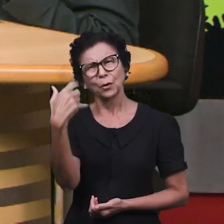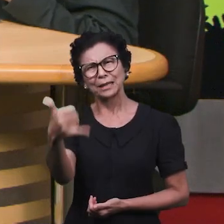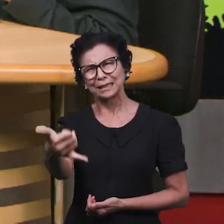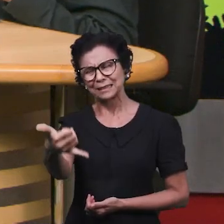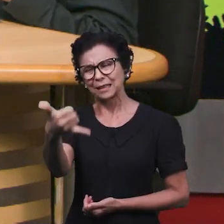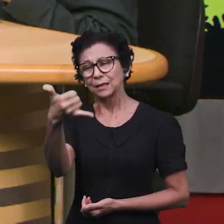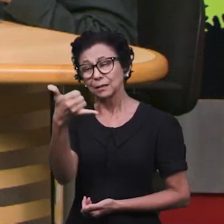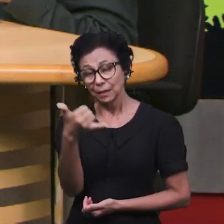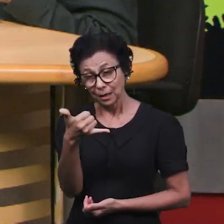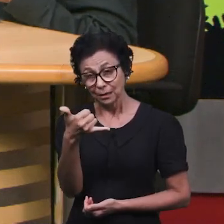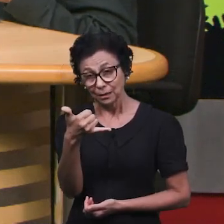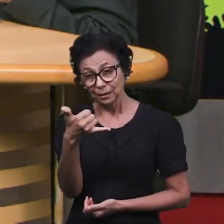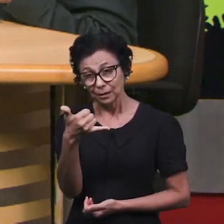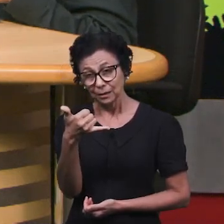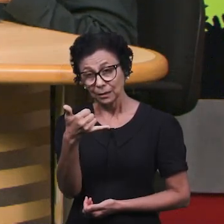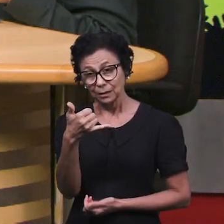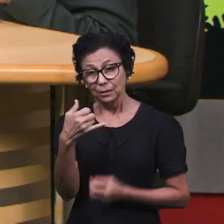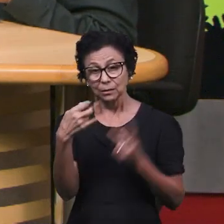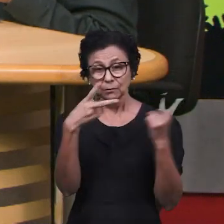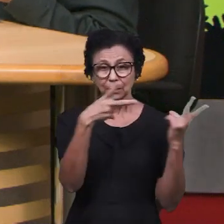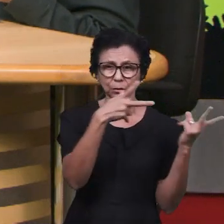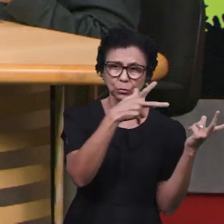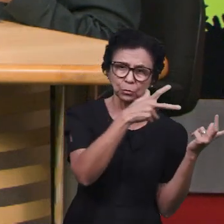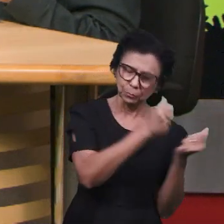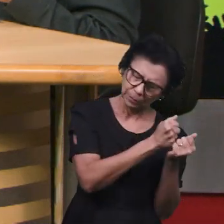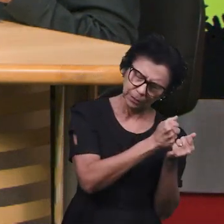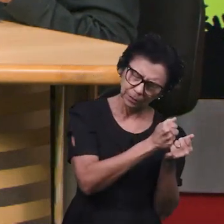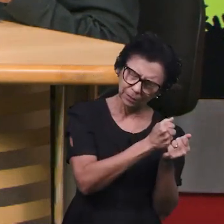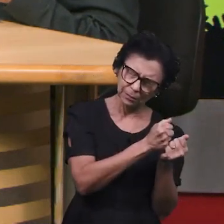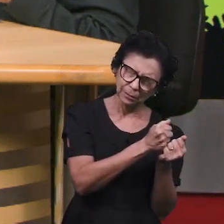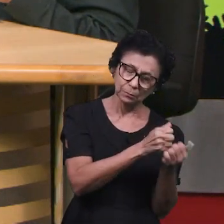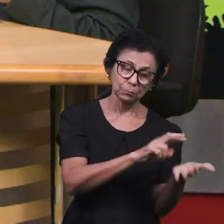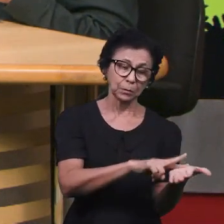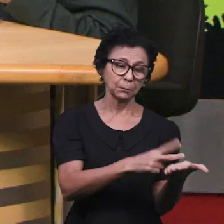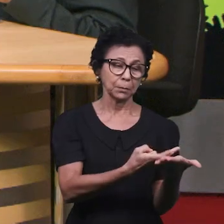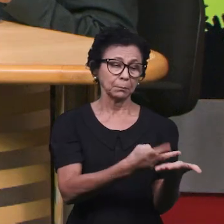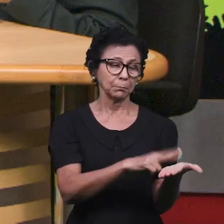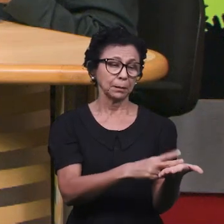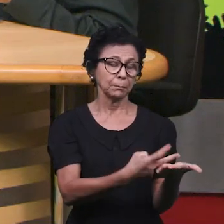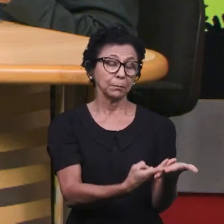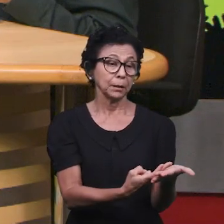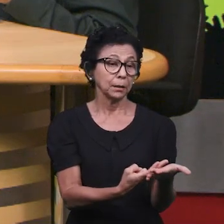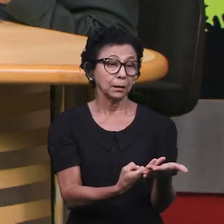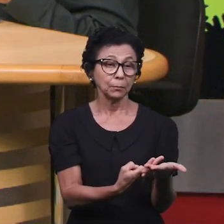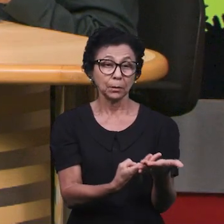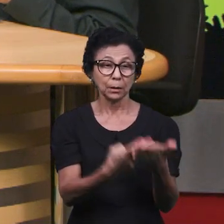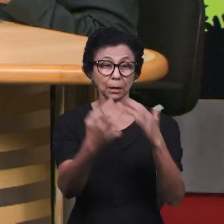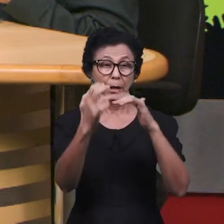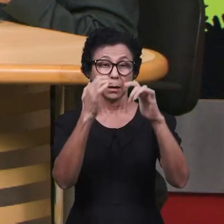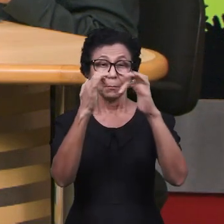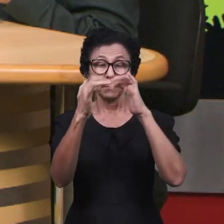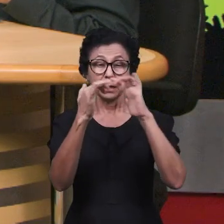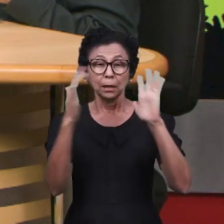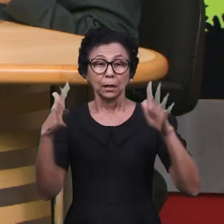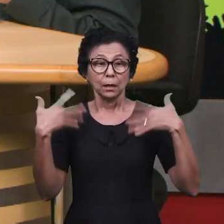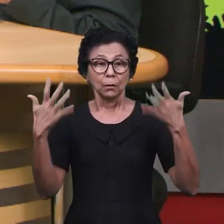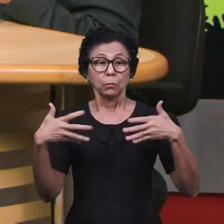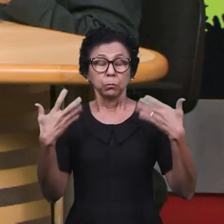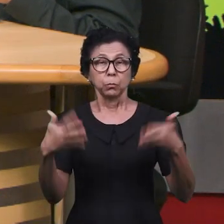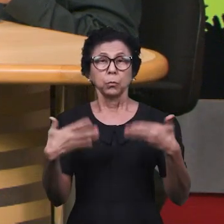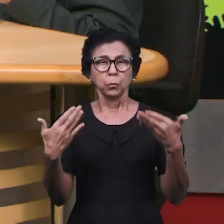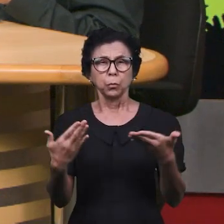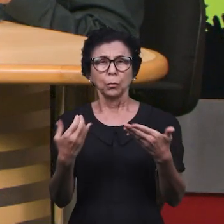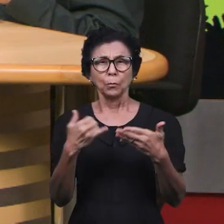se desligar até no momento de dormir. Porque é como você acabou de explicar, eles entram num estímulo